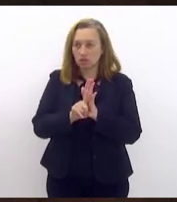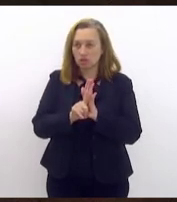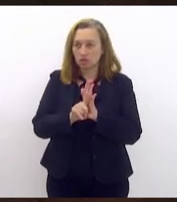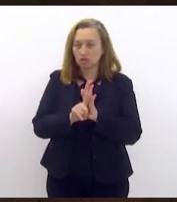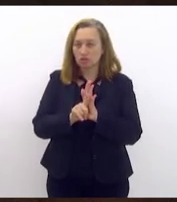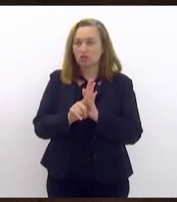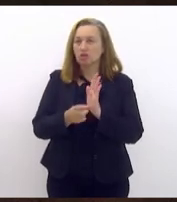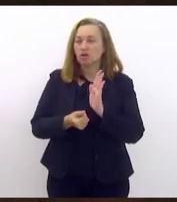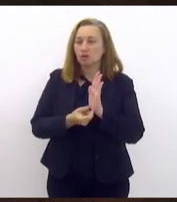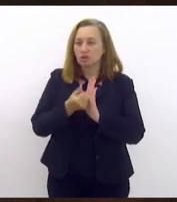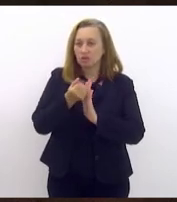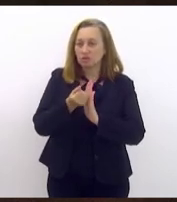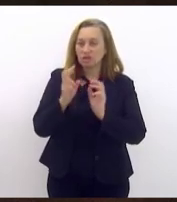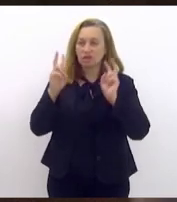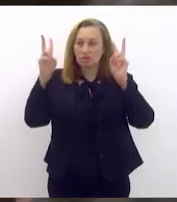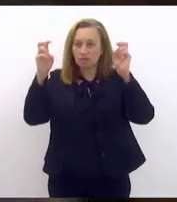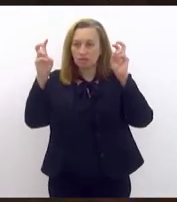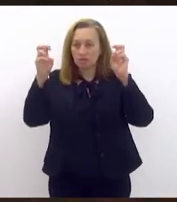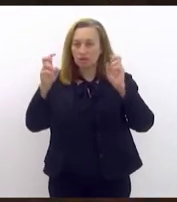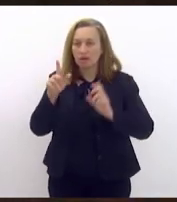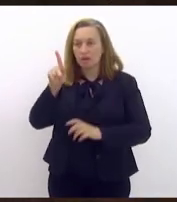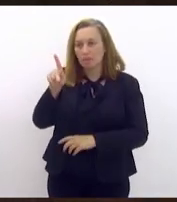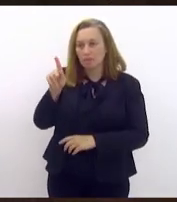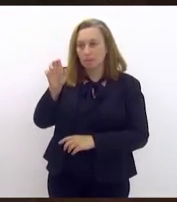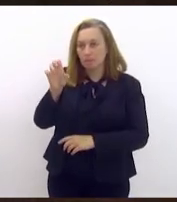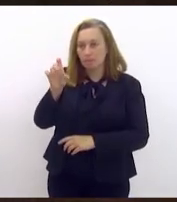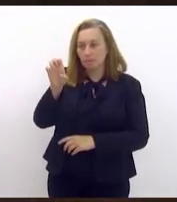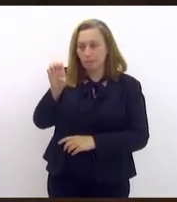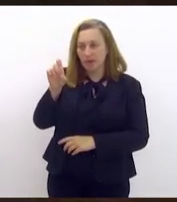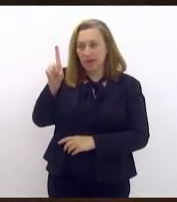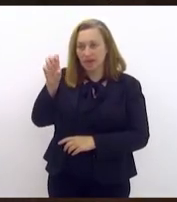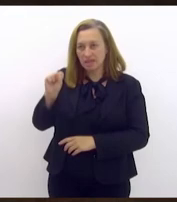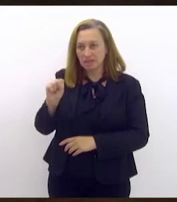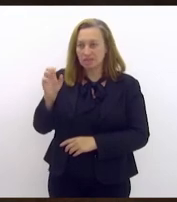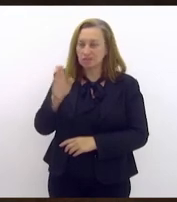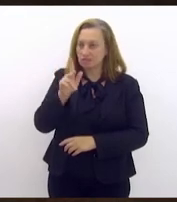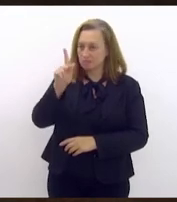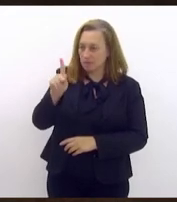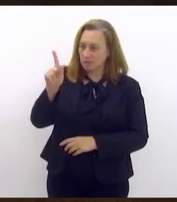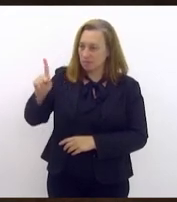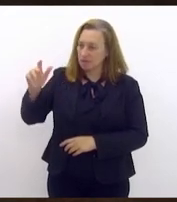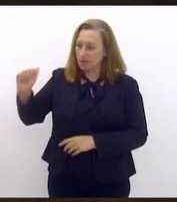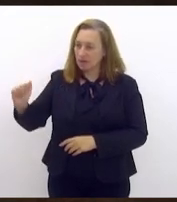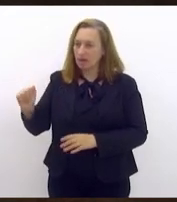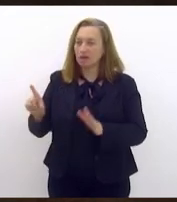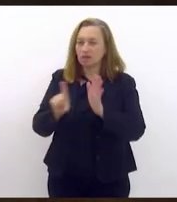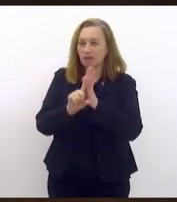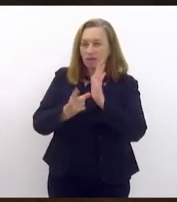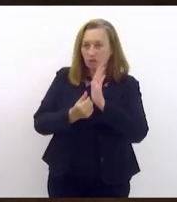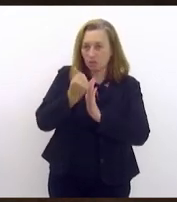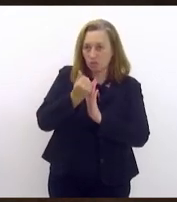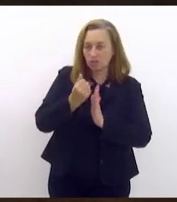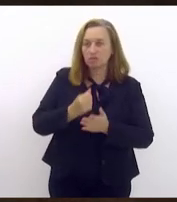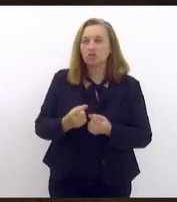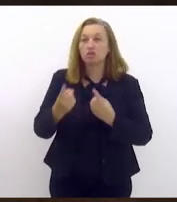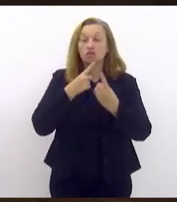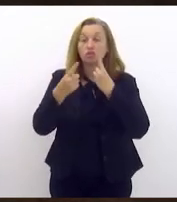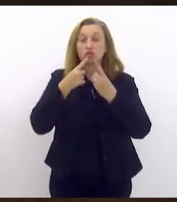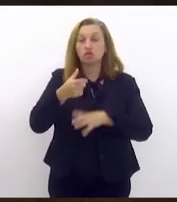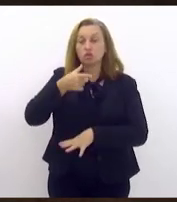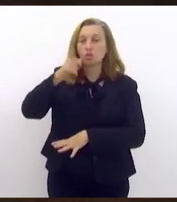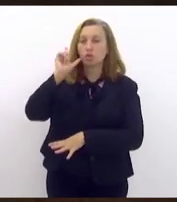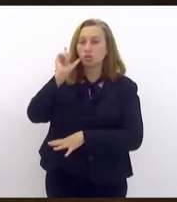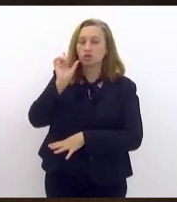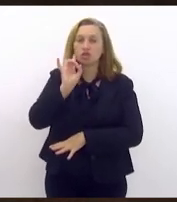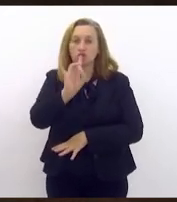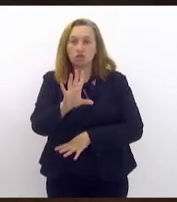orçamentário, o PEDES, o PPA e a LOA, foi aberta a discussão ontem. Eu discuti